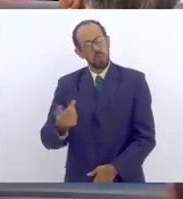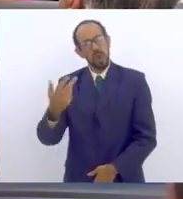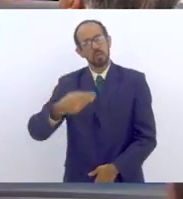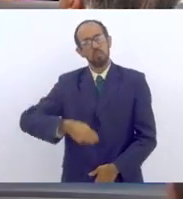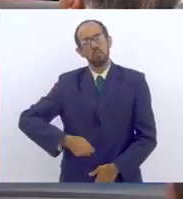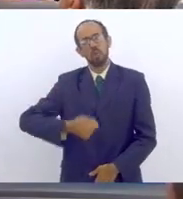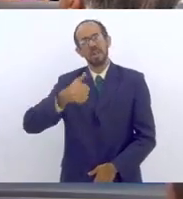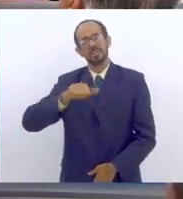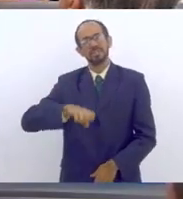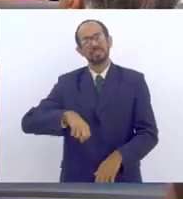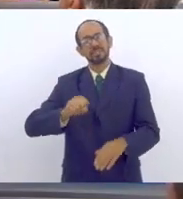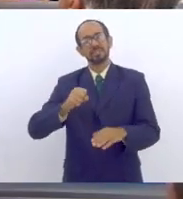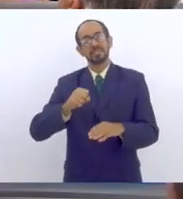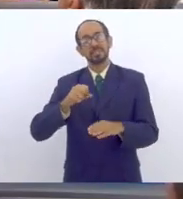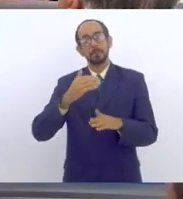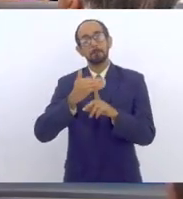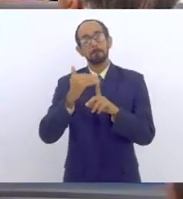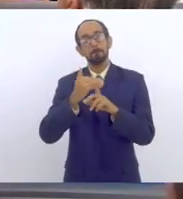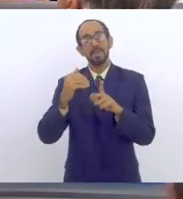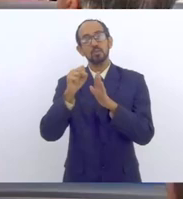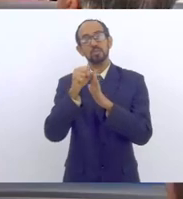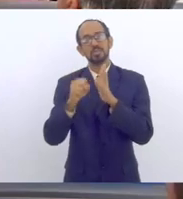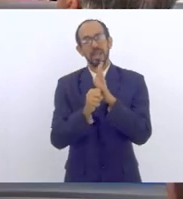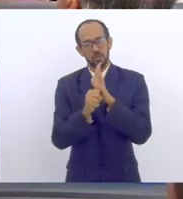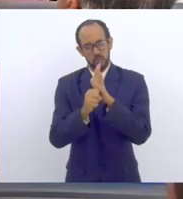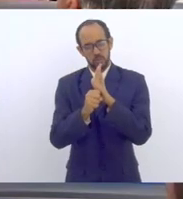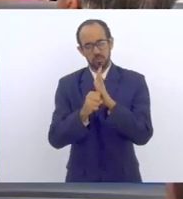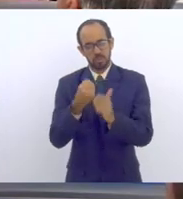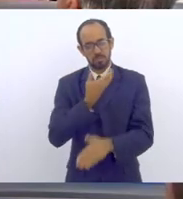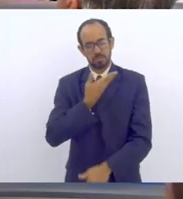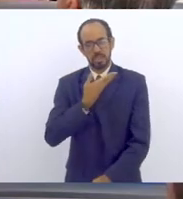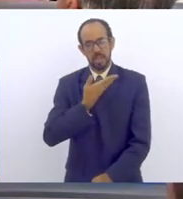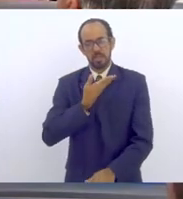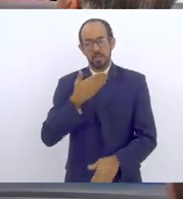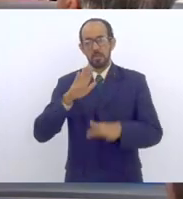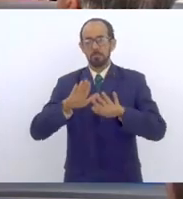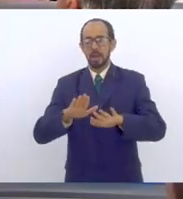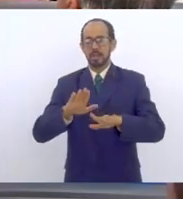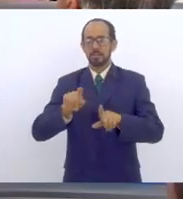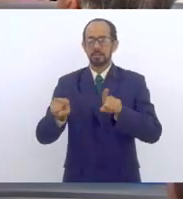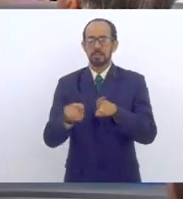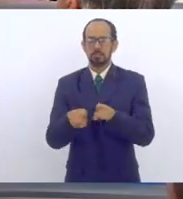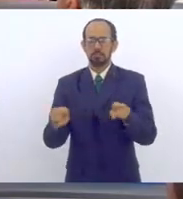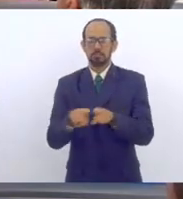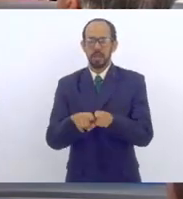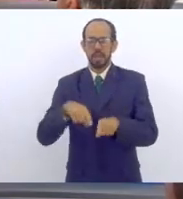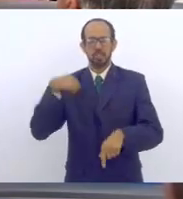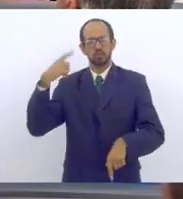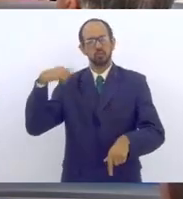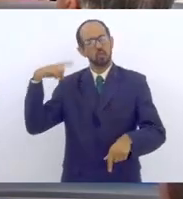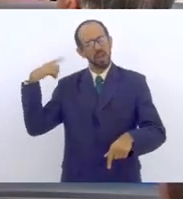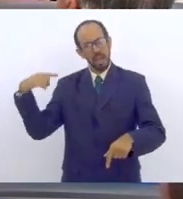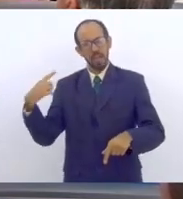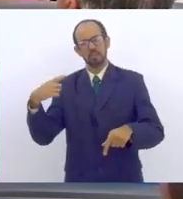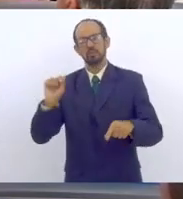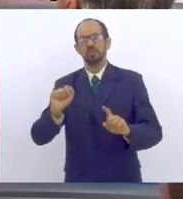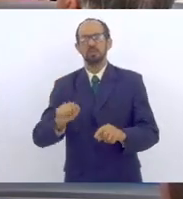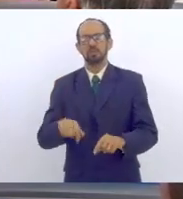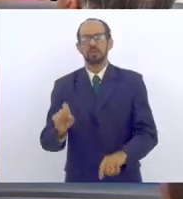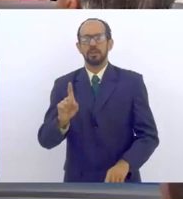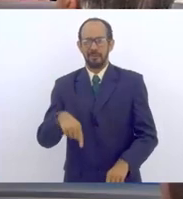meio século de amizade mamar do que isso é também é advogado e logo assim que